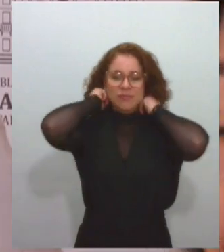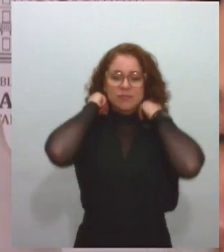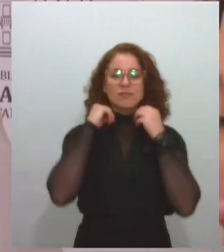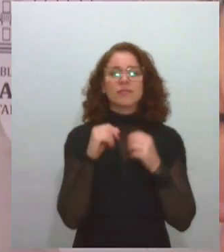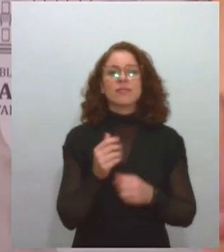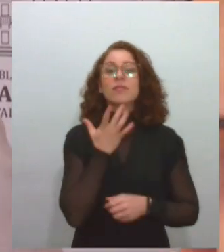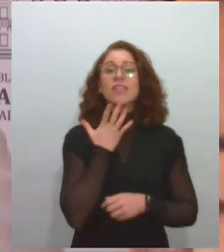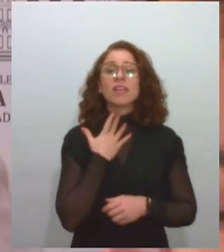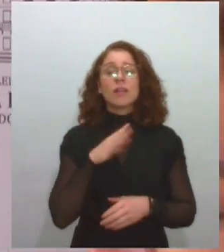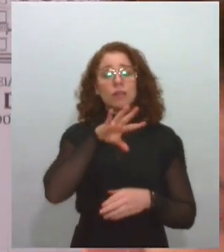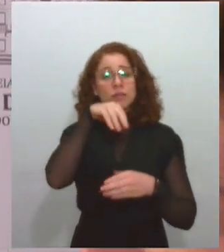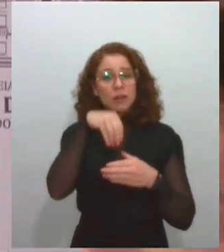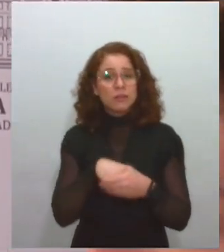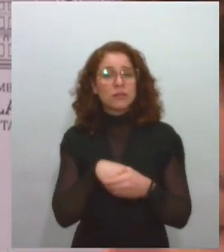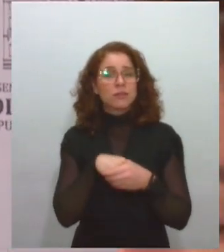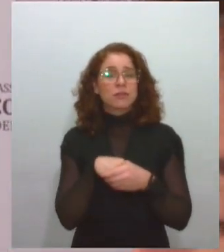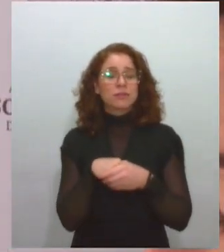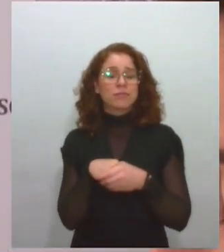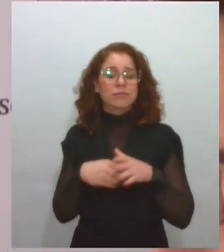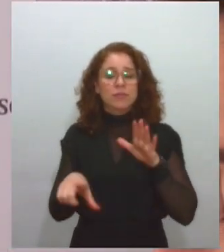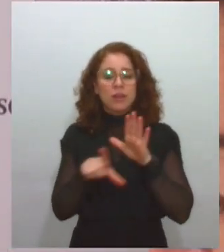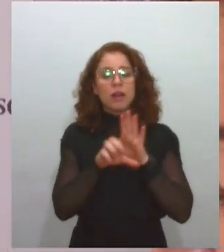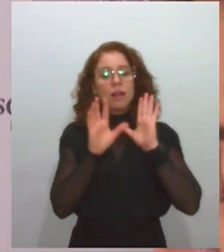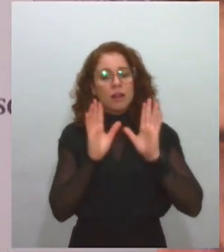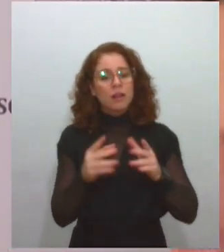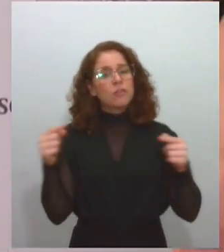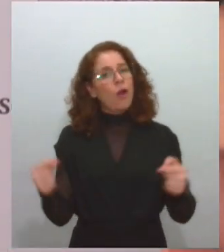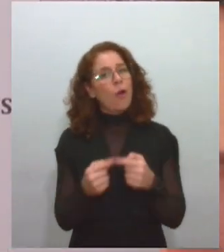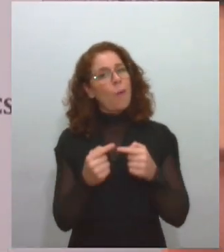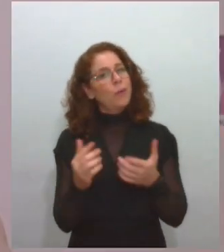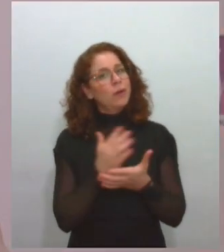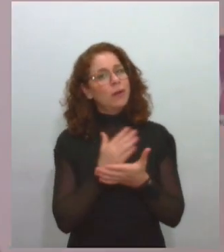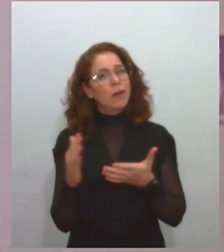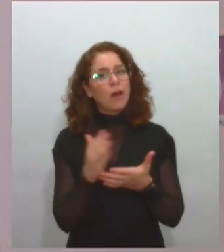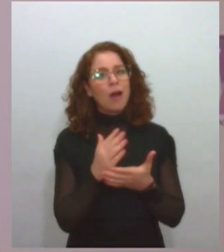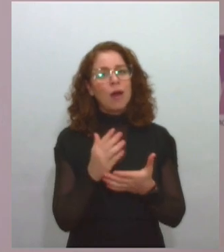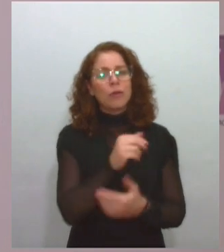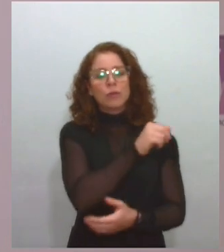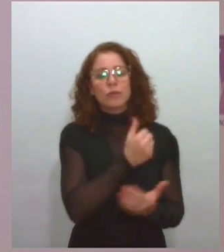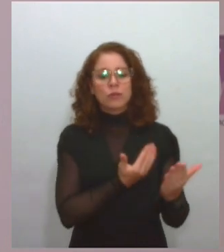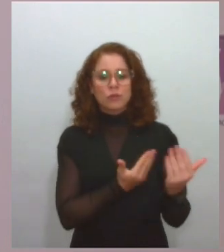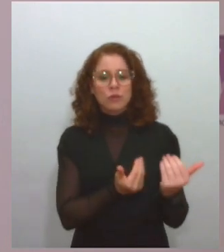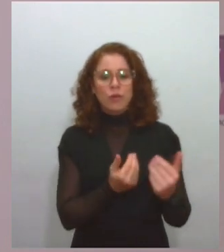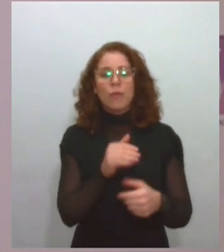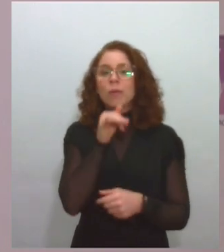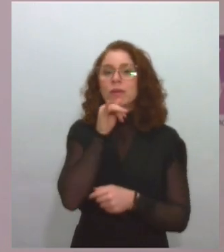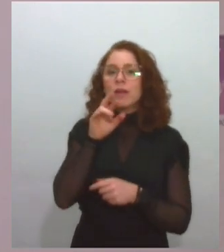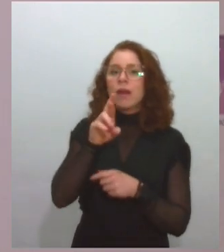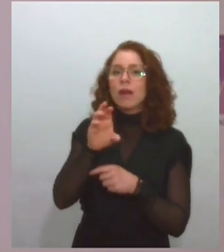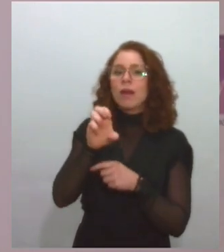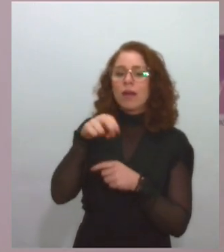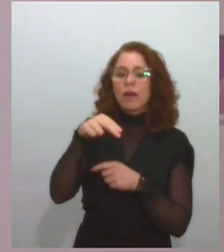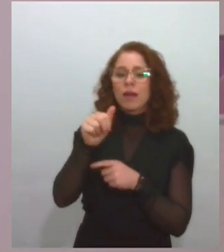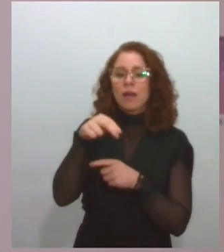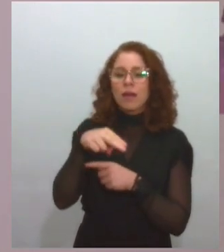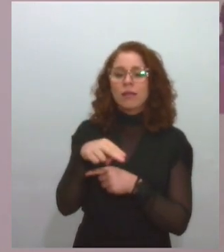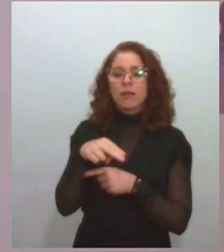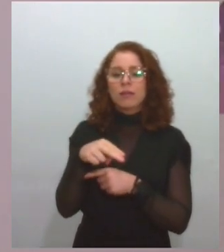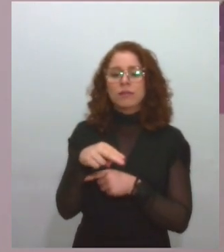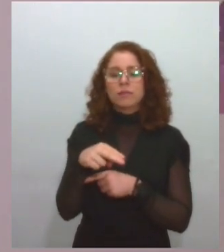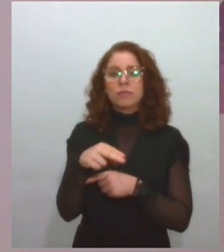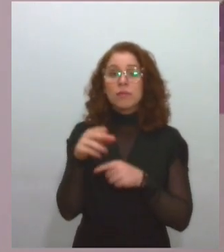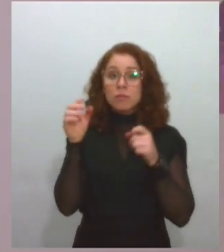leis já bate no coração de alguns jovens, que o diga Renan. Chamou a atenção como eles mostram